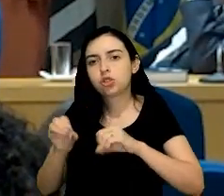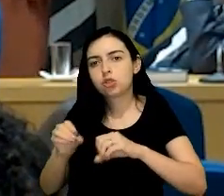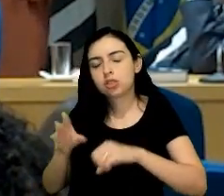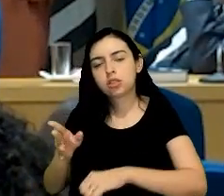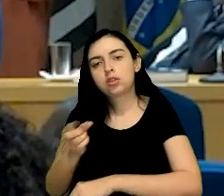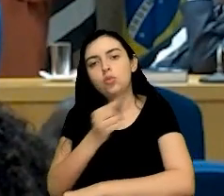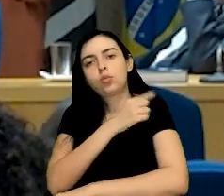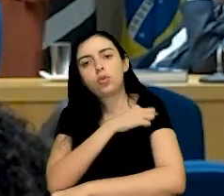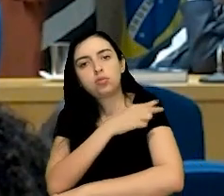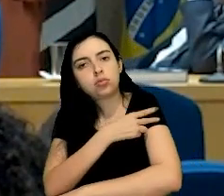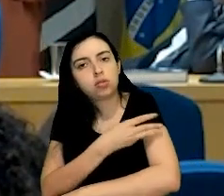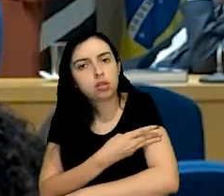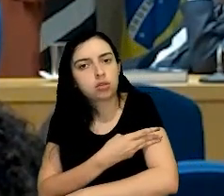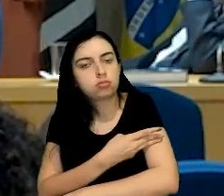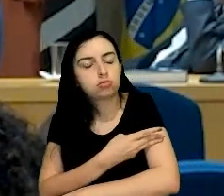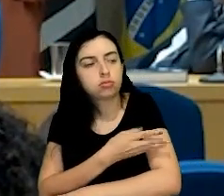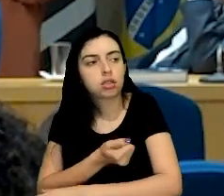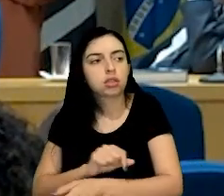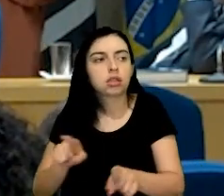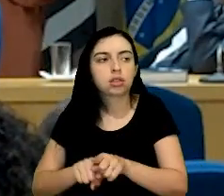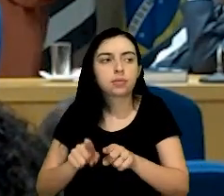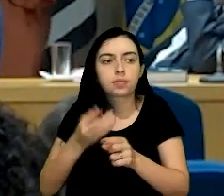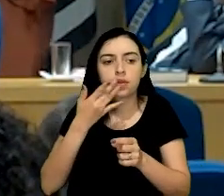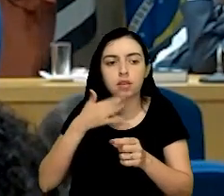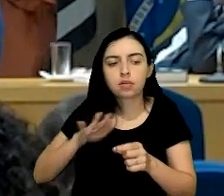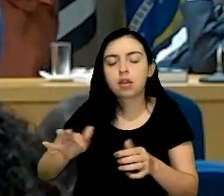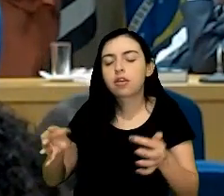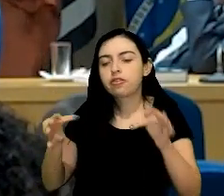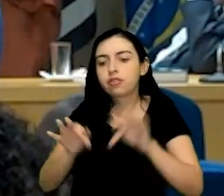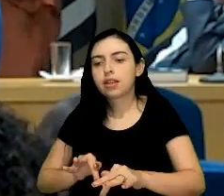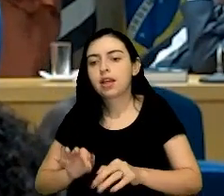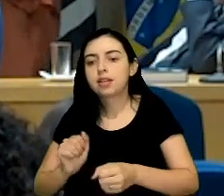para as crianças, como terminar o ensino superior.